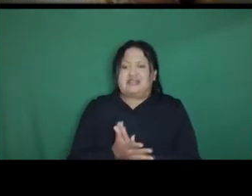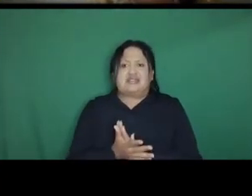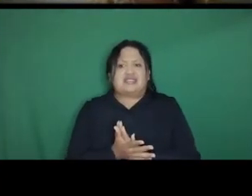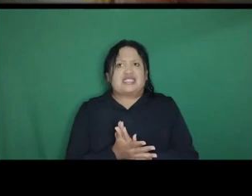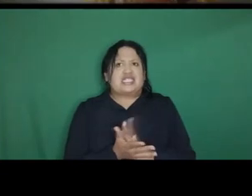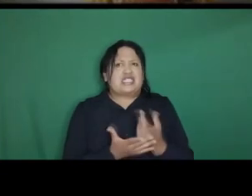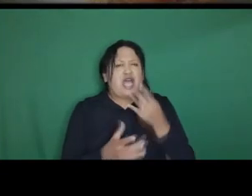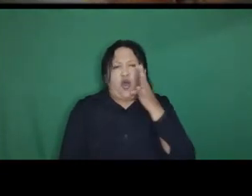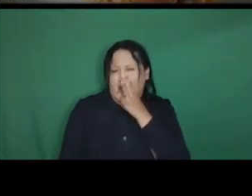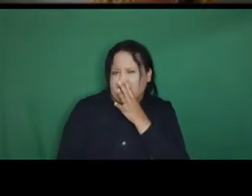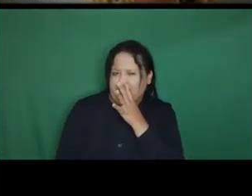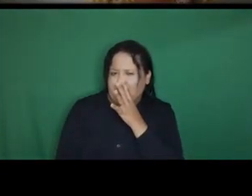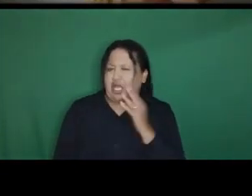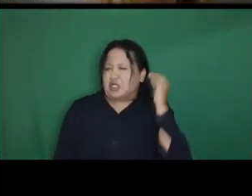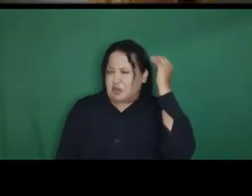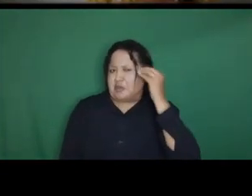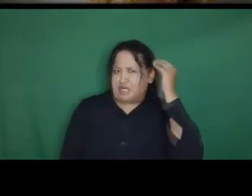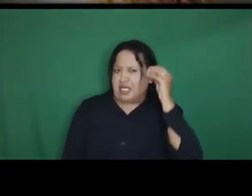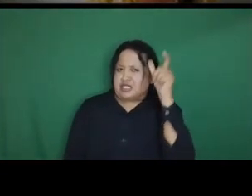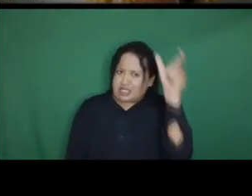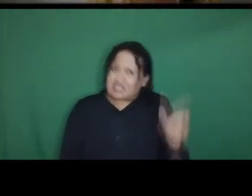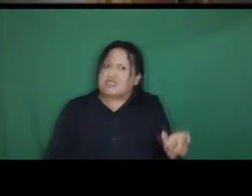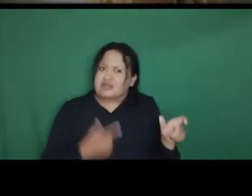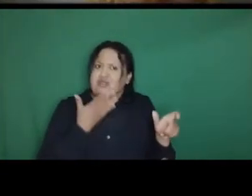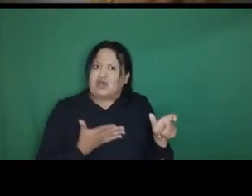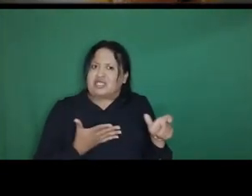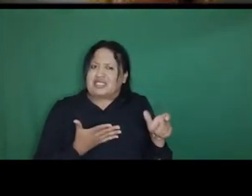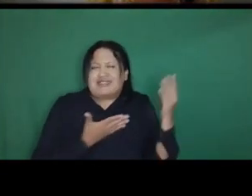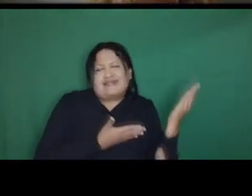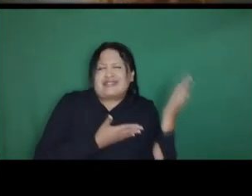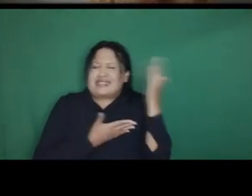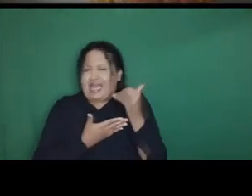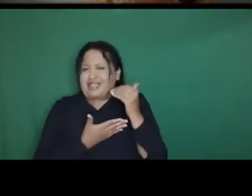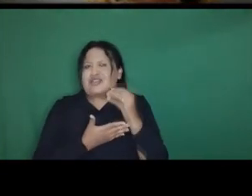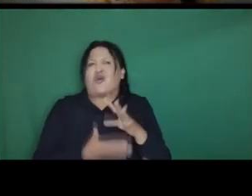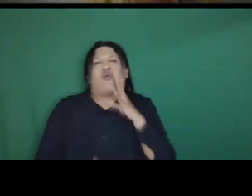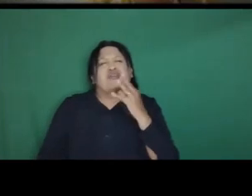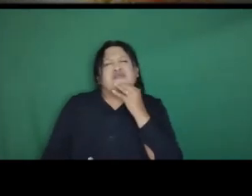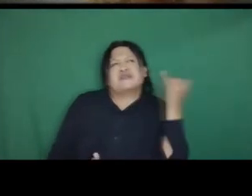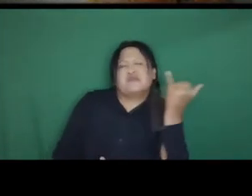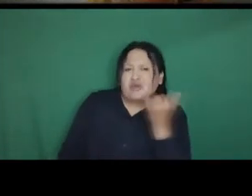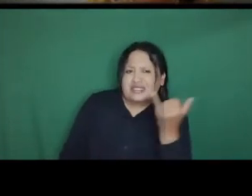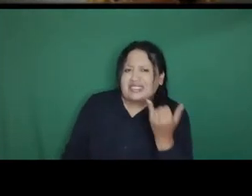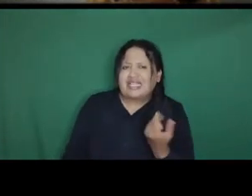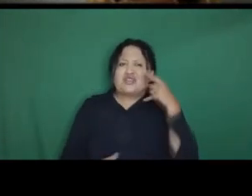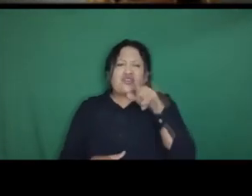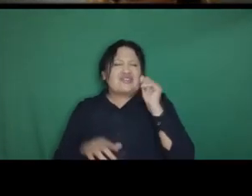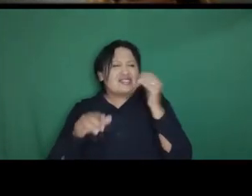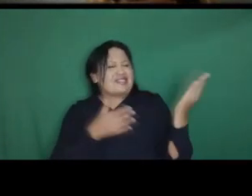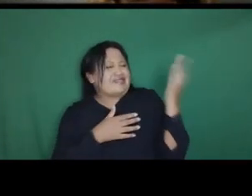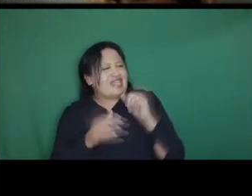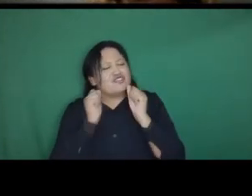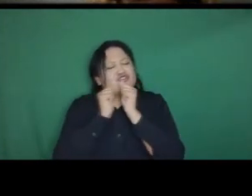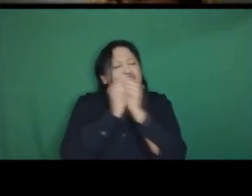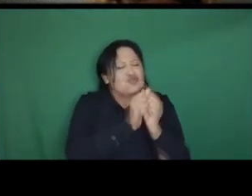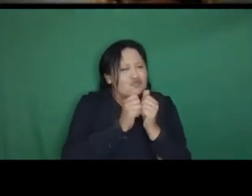das pessoas que traz o conhecimento em pique ele é importante né O que você traz consigo ele vem do senso comum mas é esse conhecimento